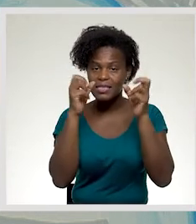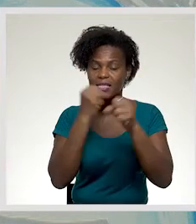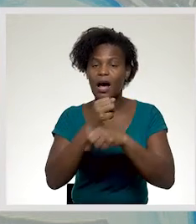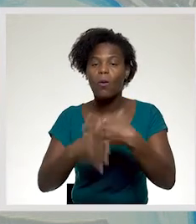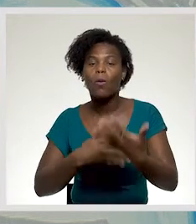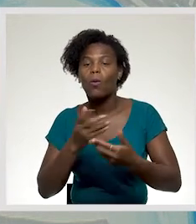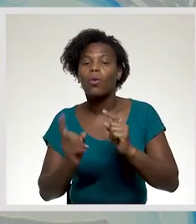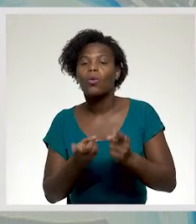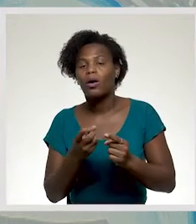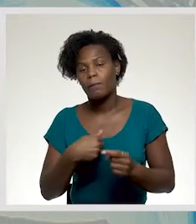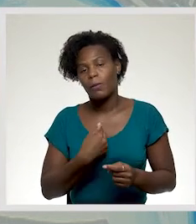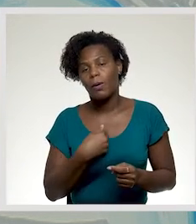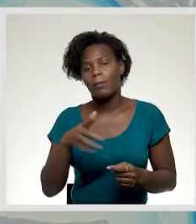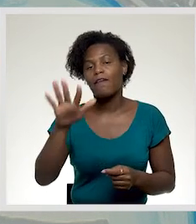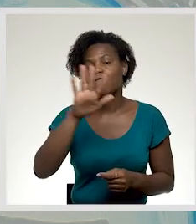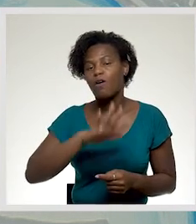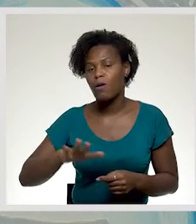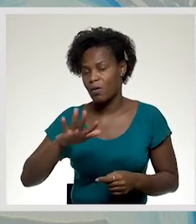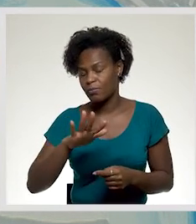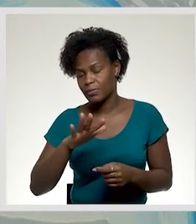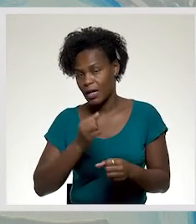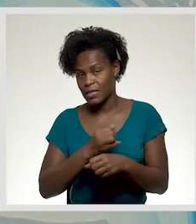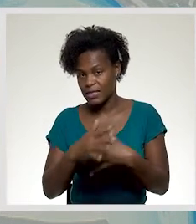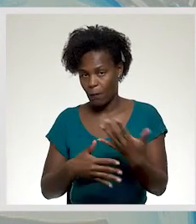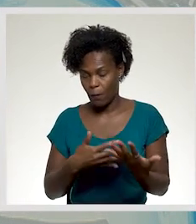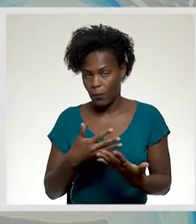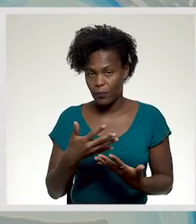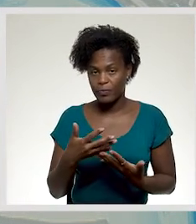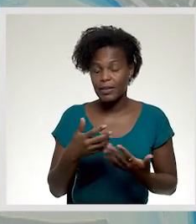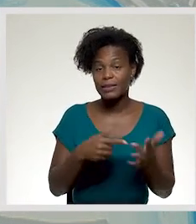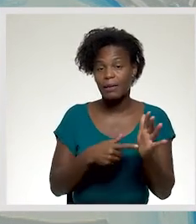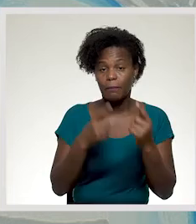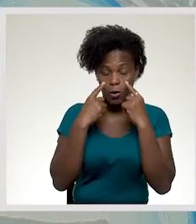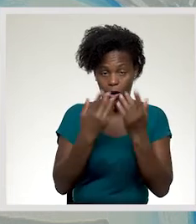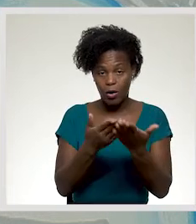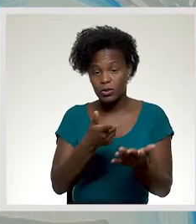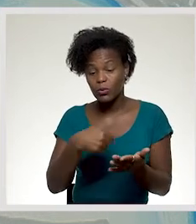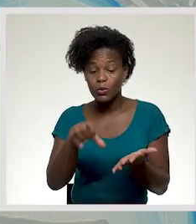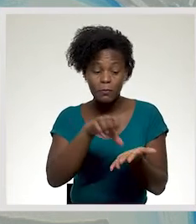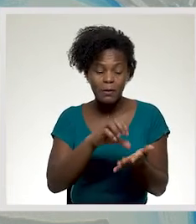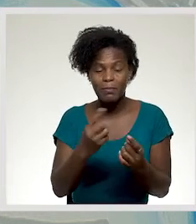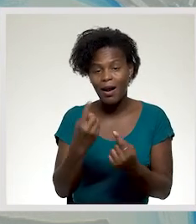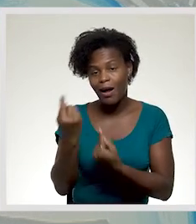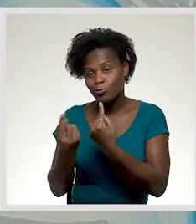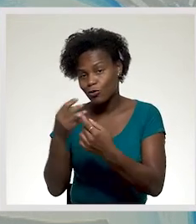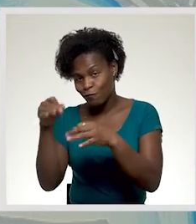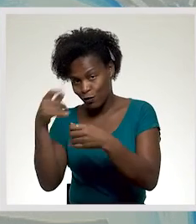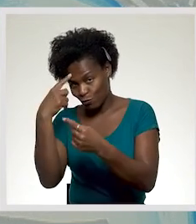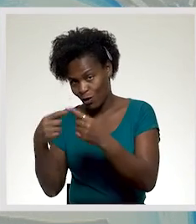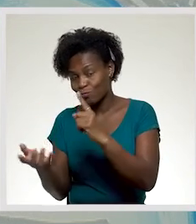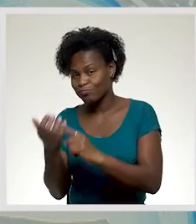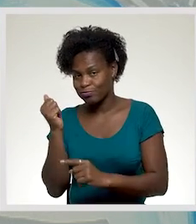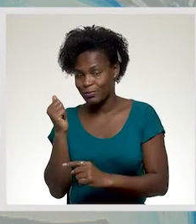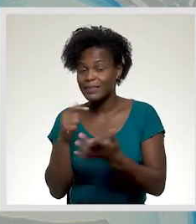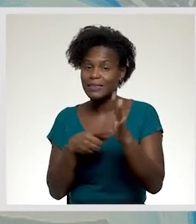do que na própria forma da ação. Ou seja, nos mostra o meio para atingir determinados